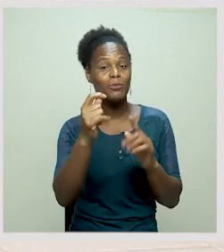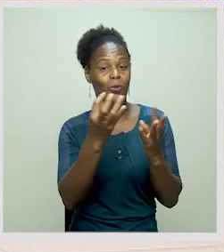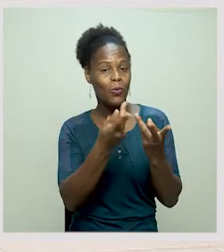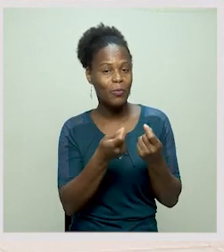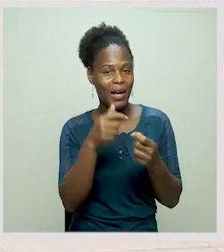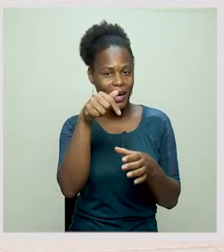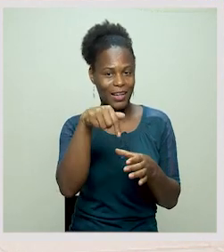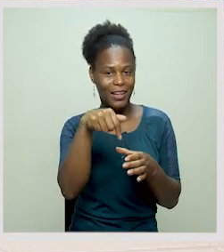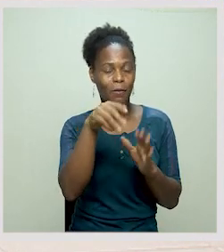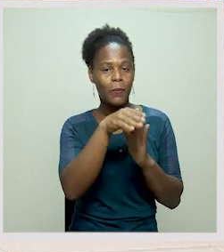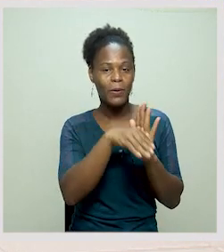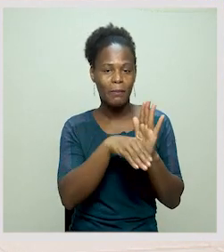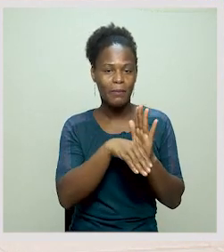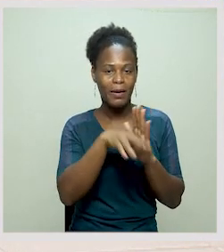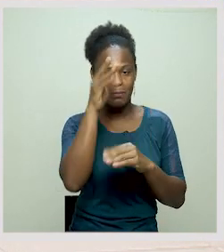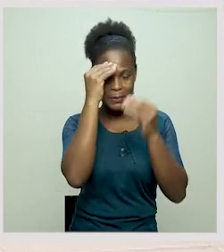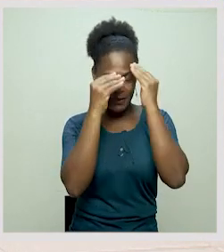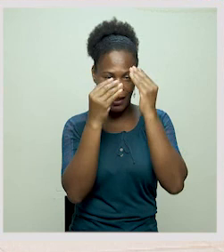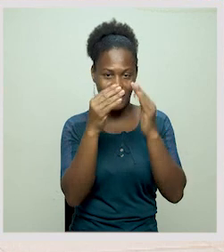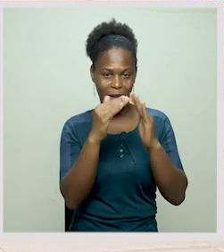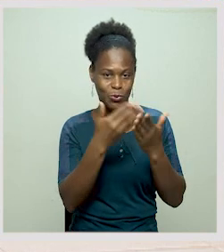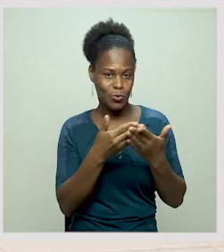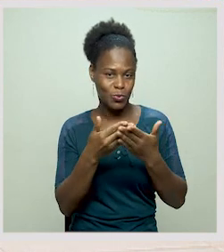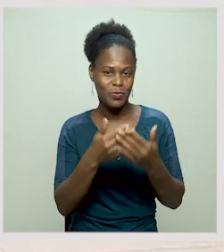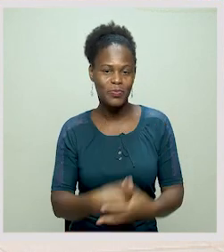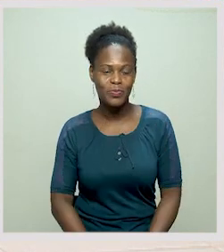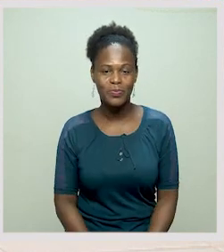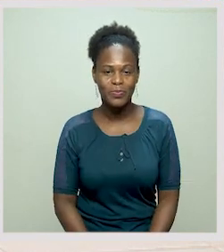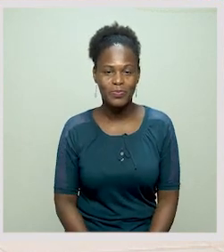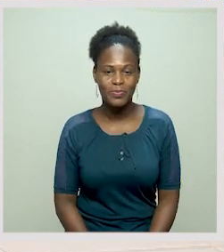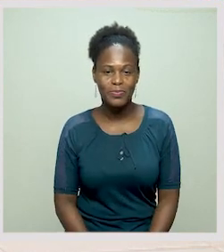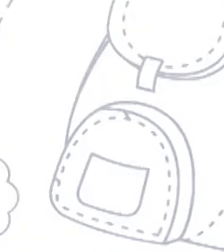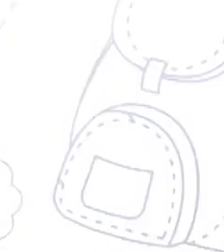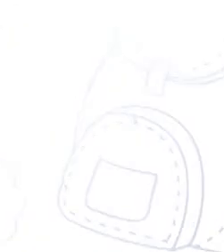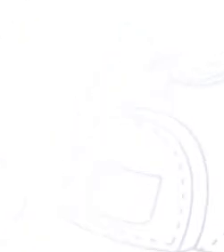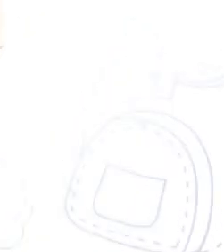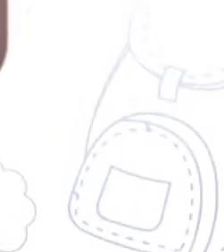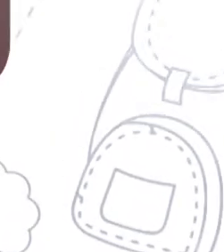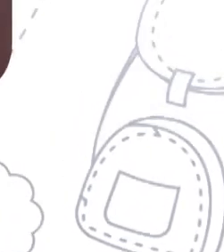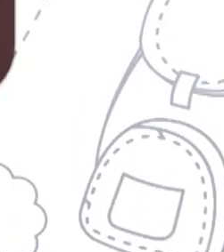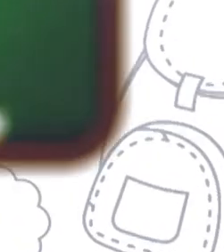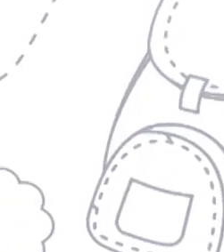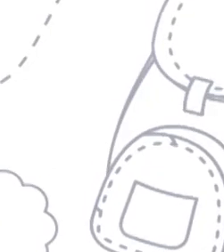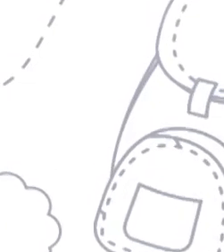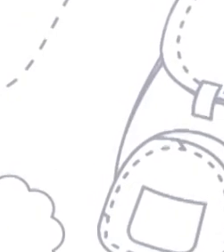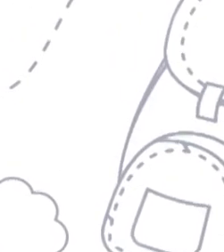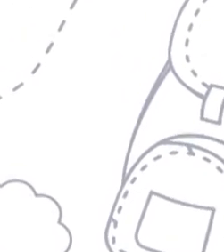de Economia, aqui no programa Aprender e Estudar em Casa.